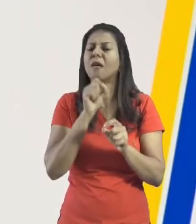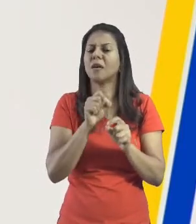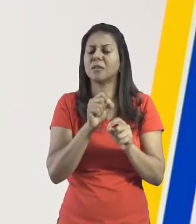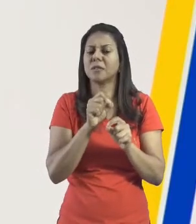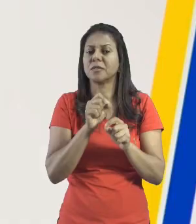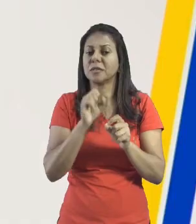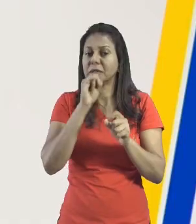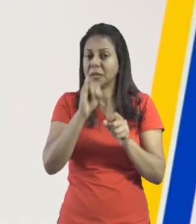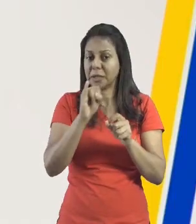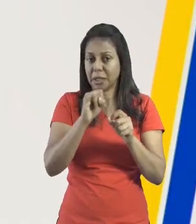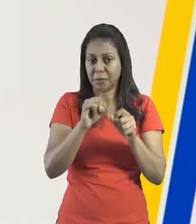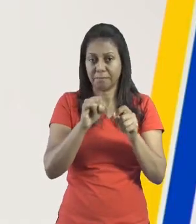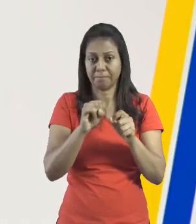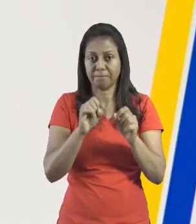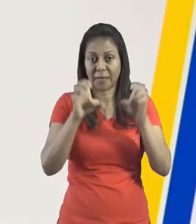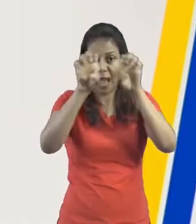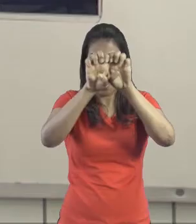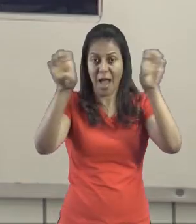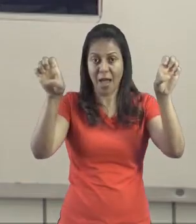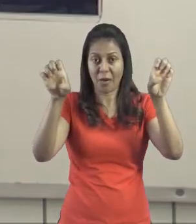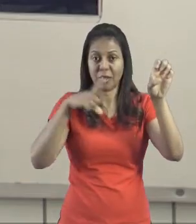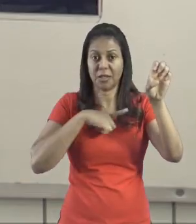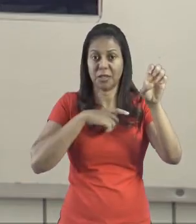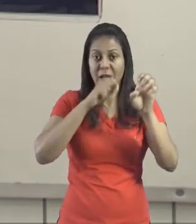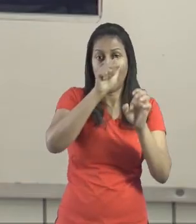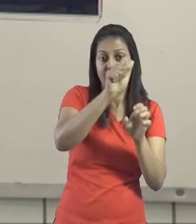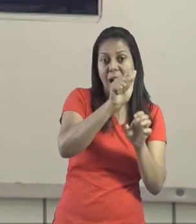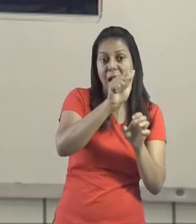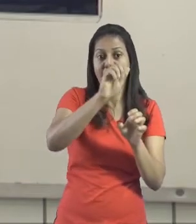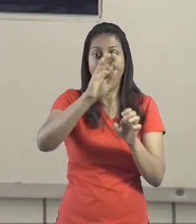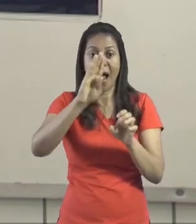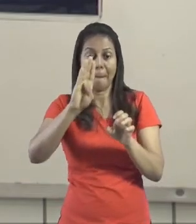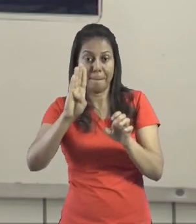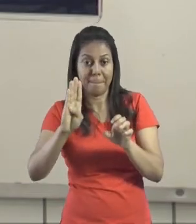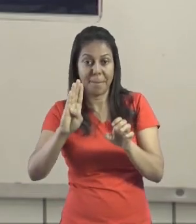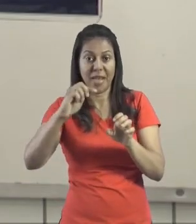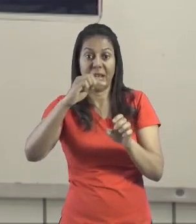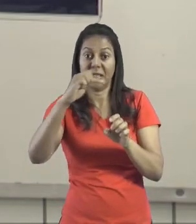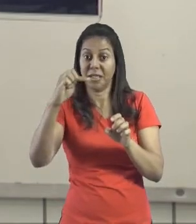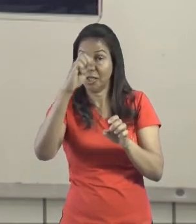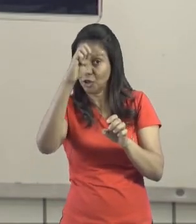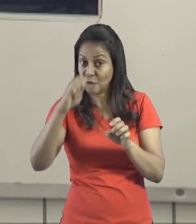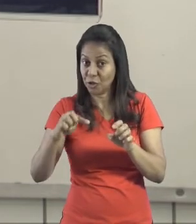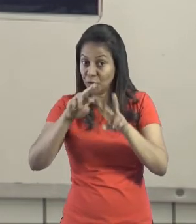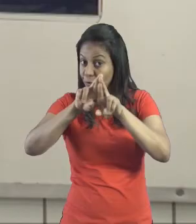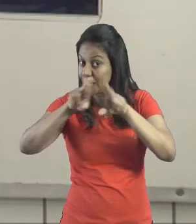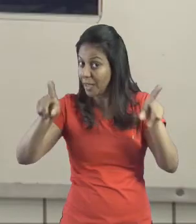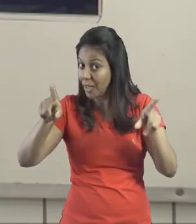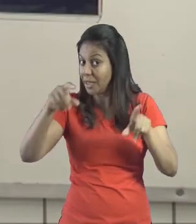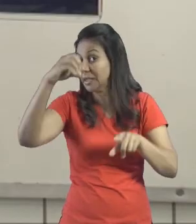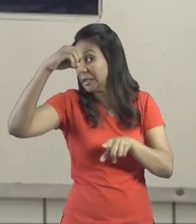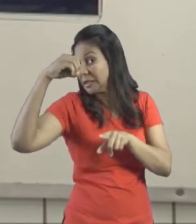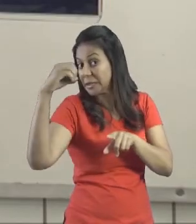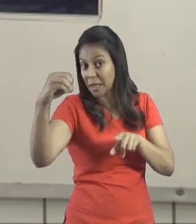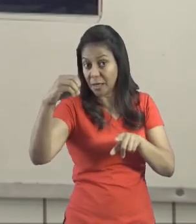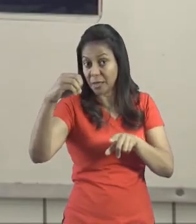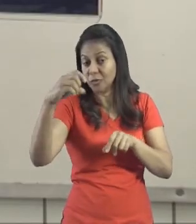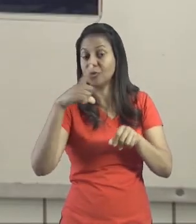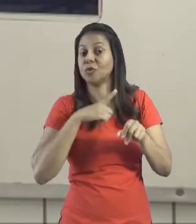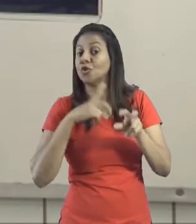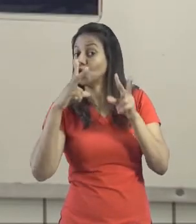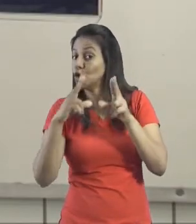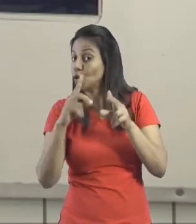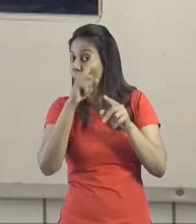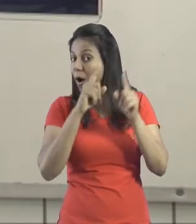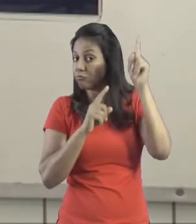a equação do tipo A e B diferentes de zero, certo? Essa equação desse tipo aí, ou seja, o nosso terceiro